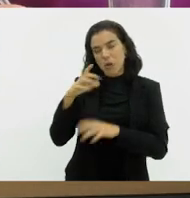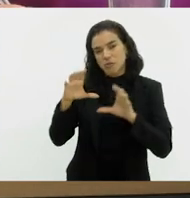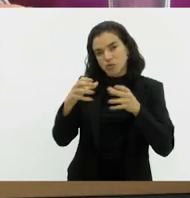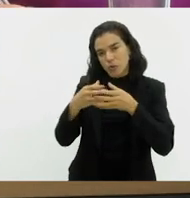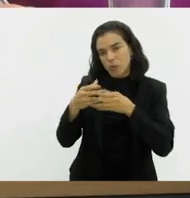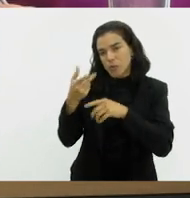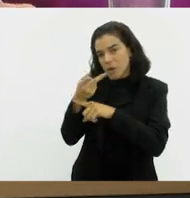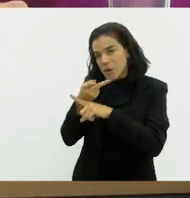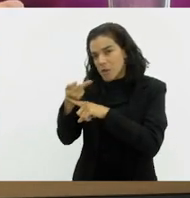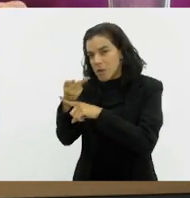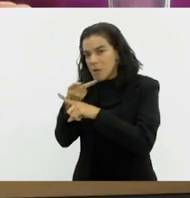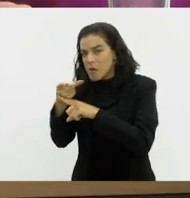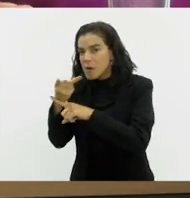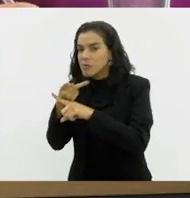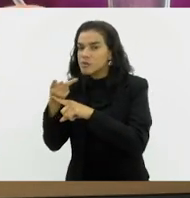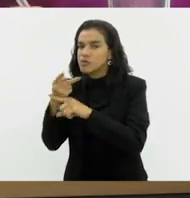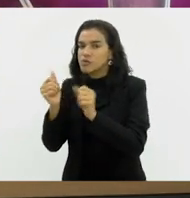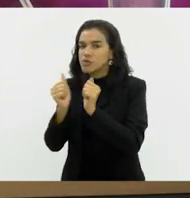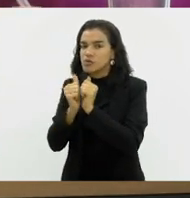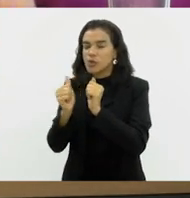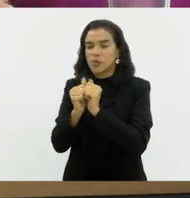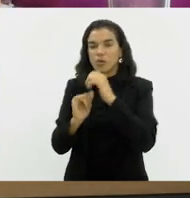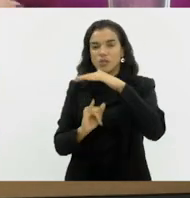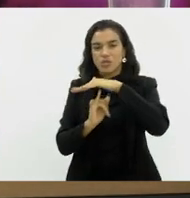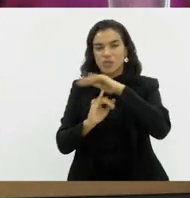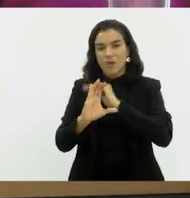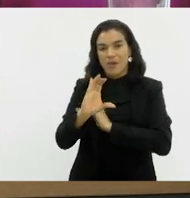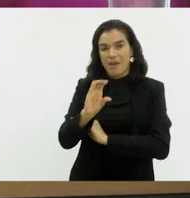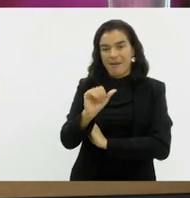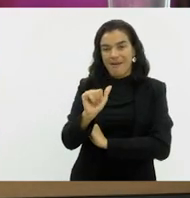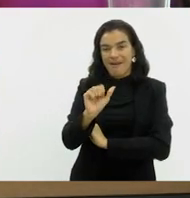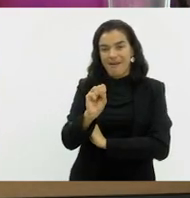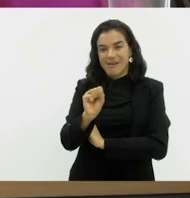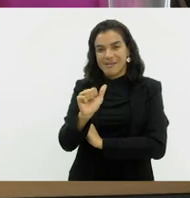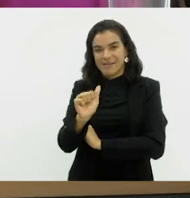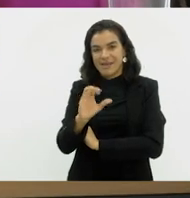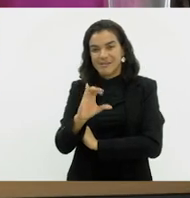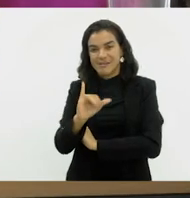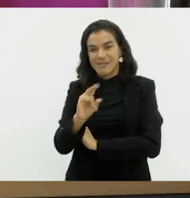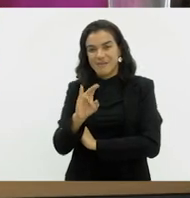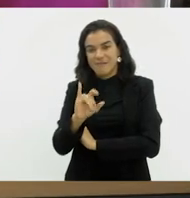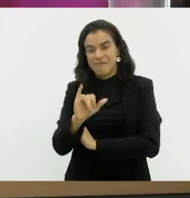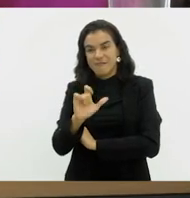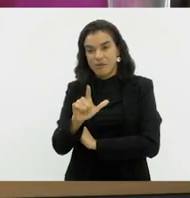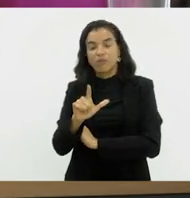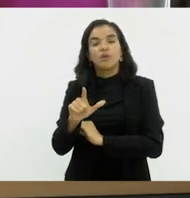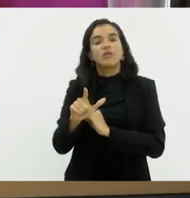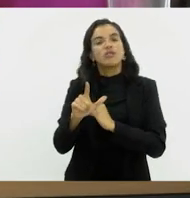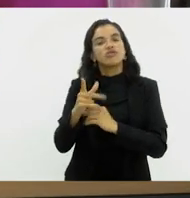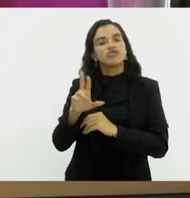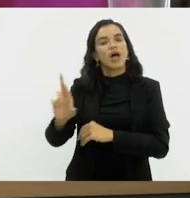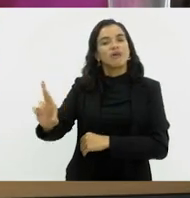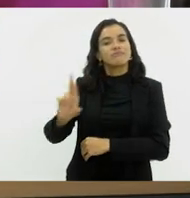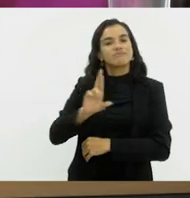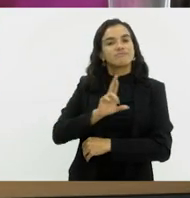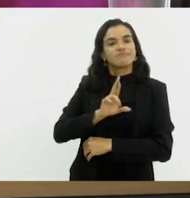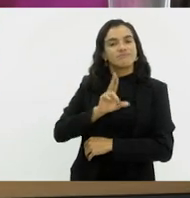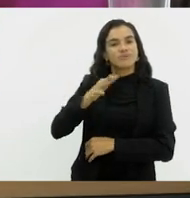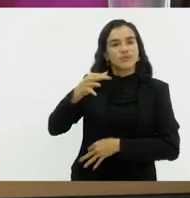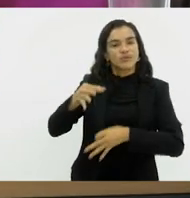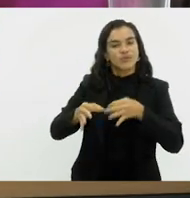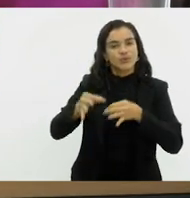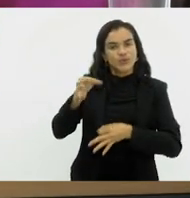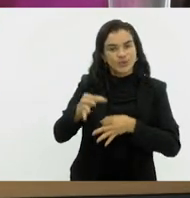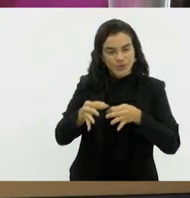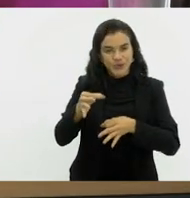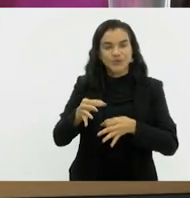uma interlocução com a Casa Civil, e nós fizemos essa interlocução. e saiu a determinação de que,